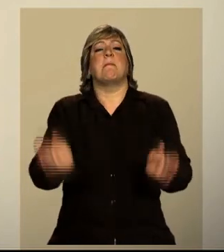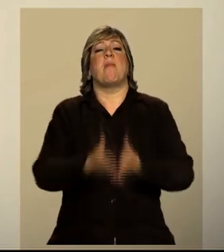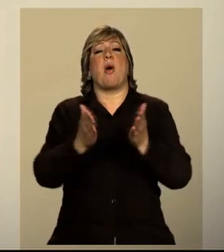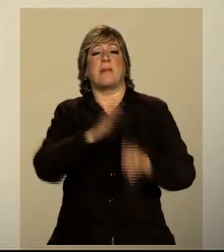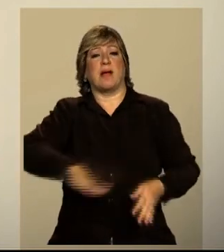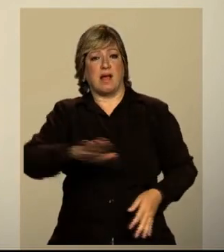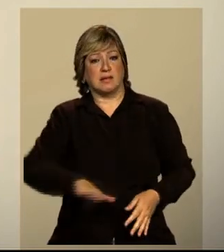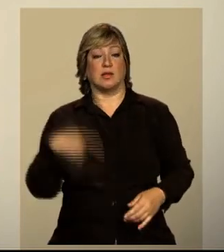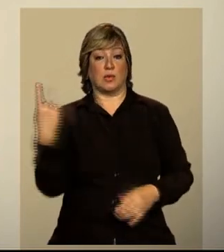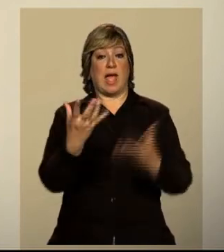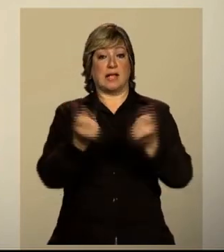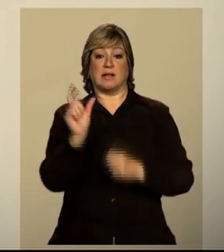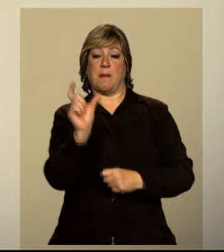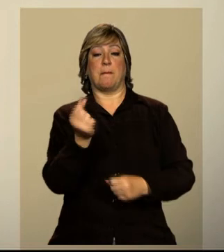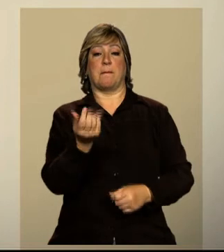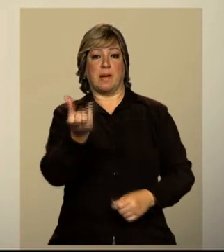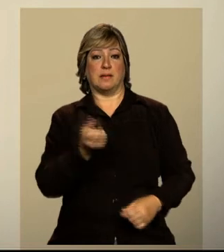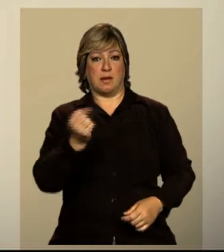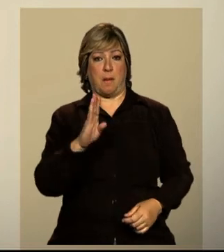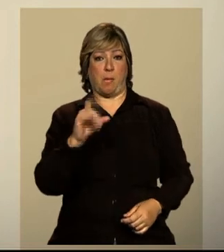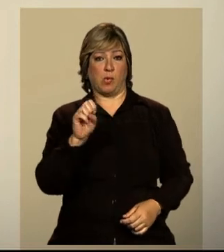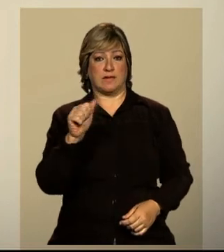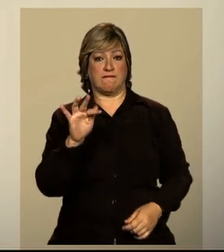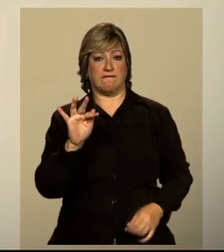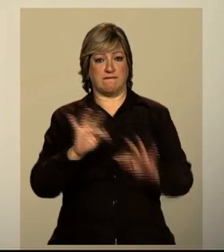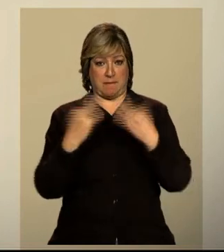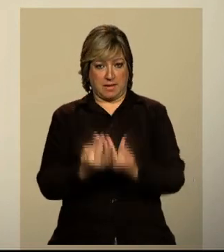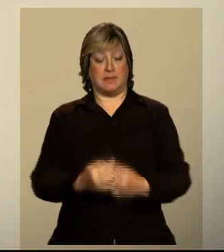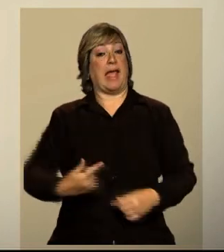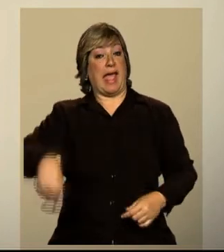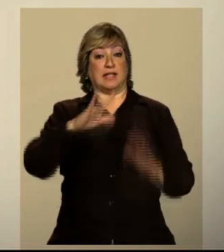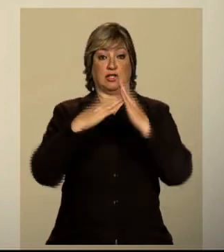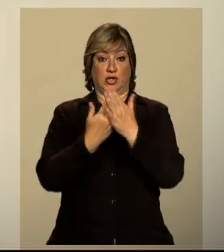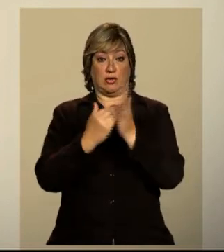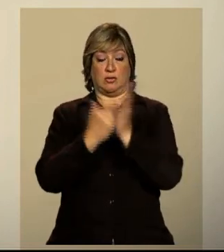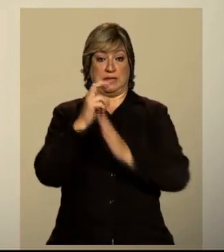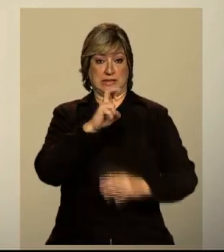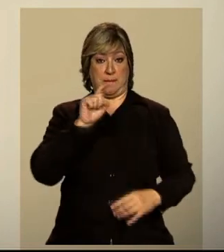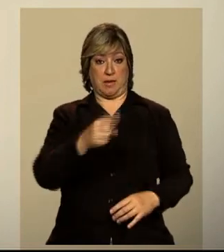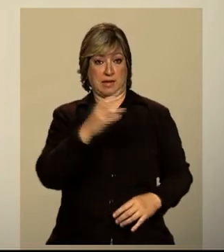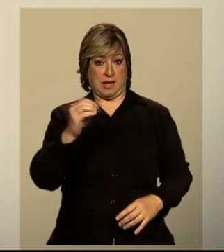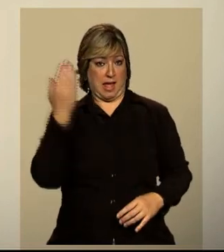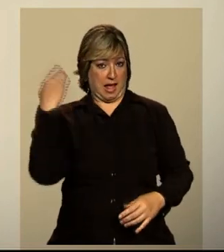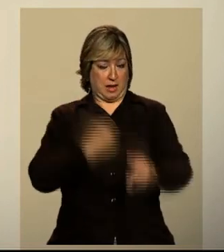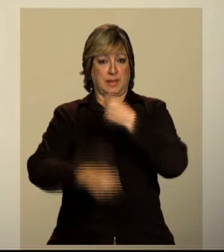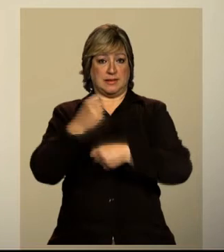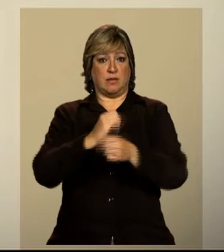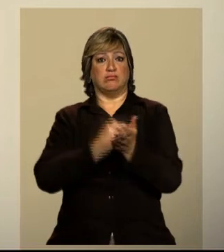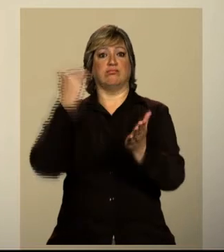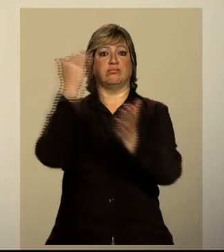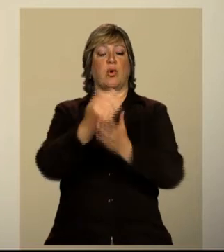aquelas que recebem o bolsa família essas escolas Luciano passaram d5300 no ano